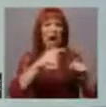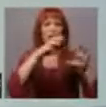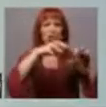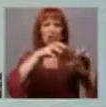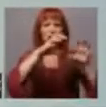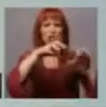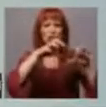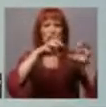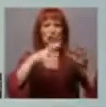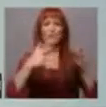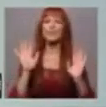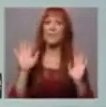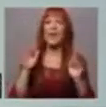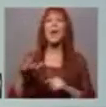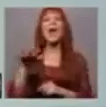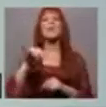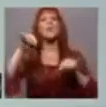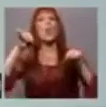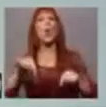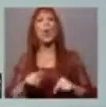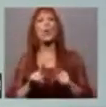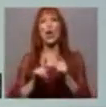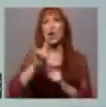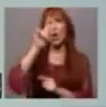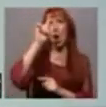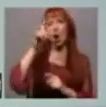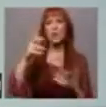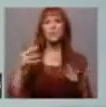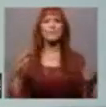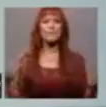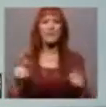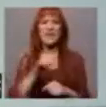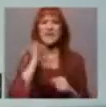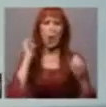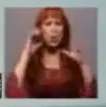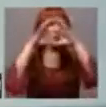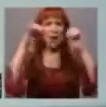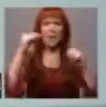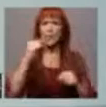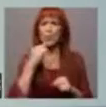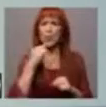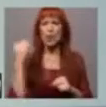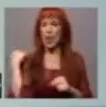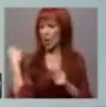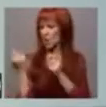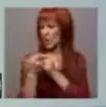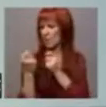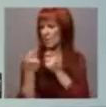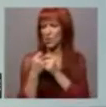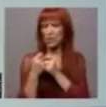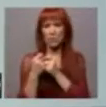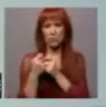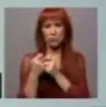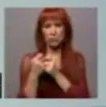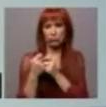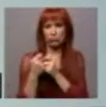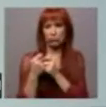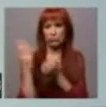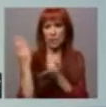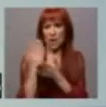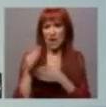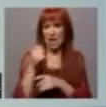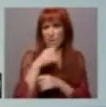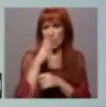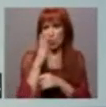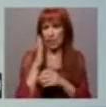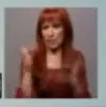aguaceiros. Mas a situação hoje na região norte é então de céu muito nublado no litoral, logo a partir da